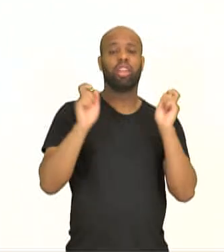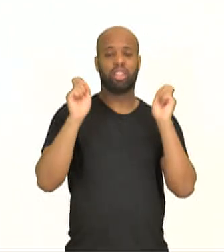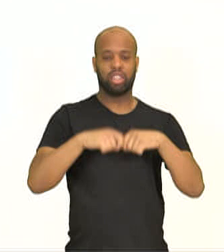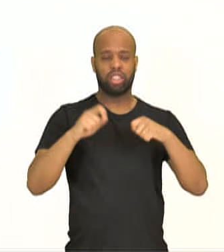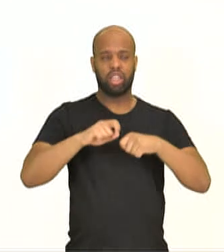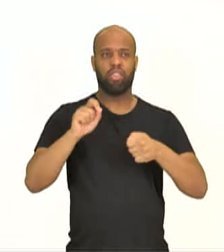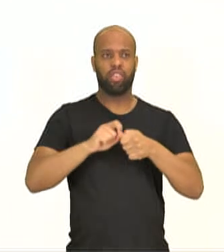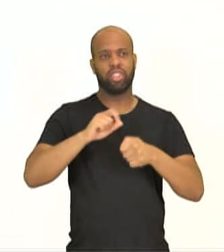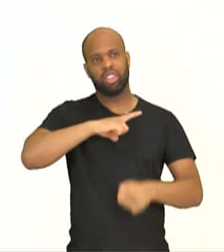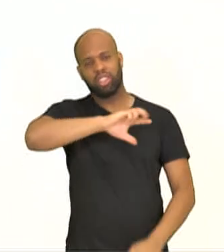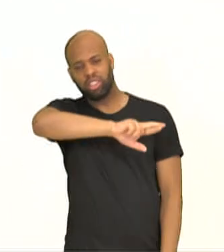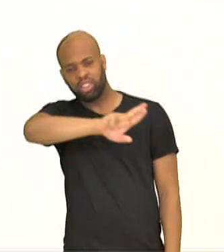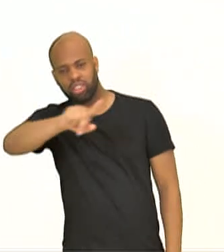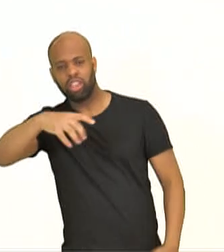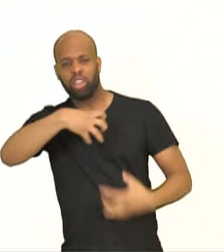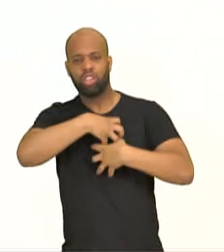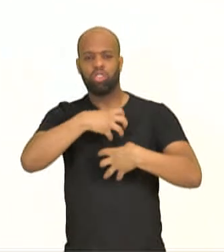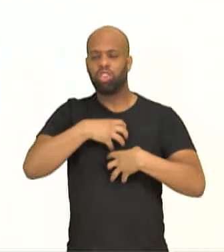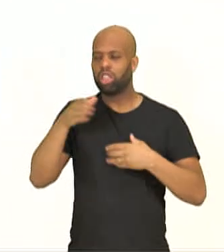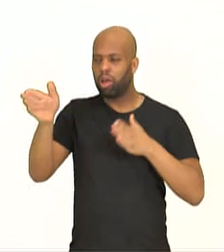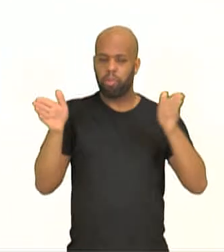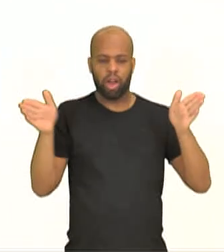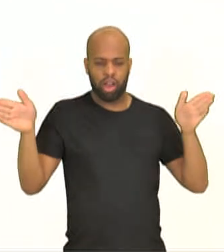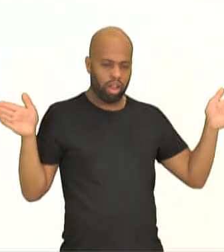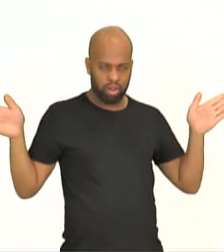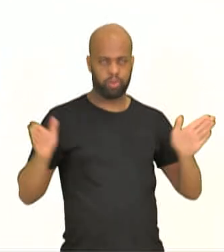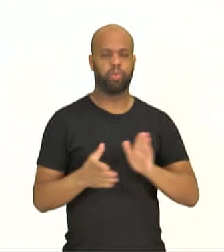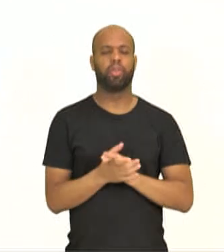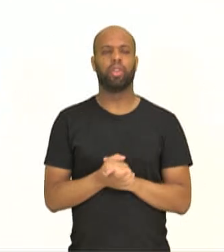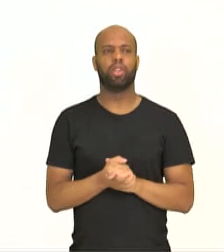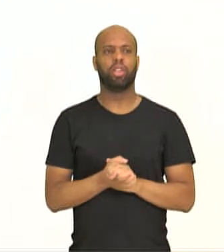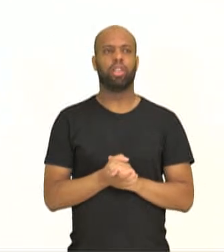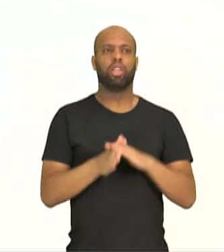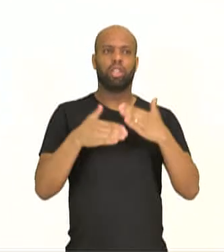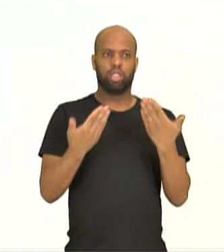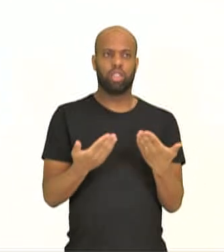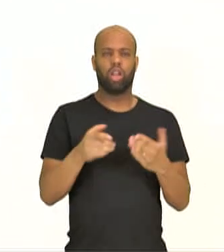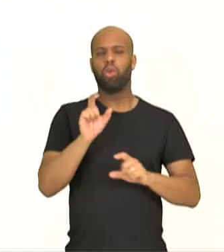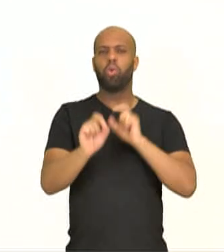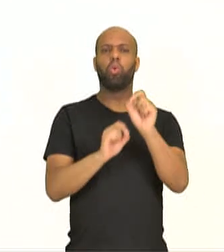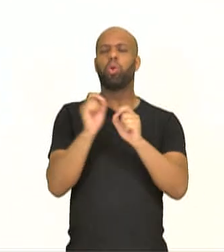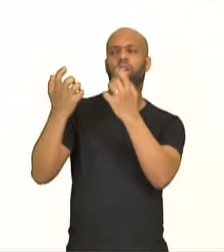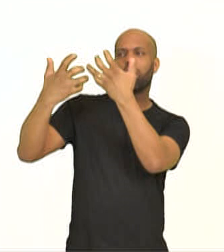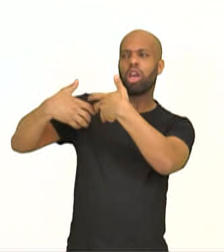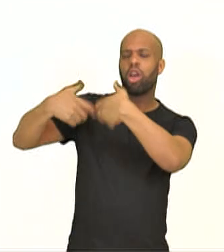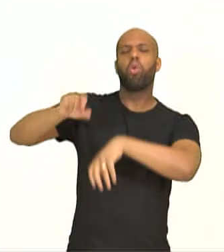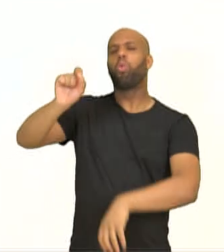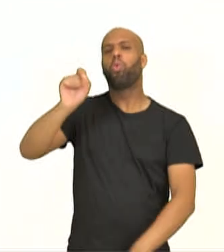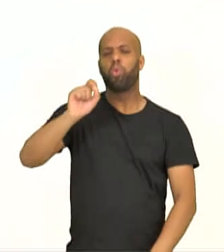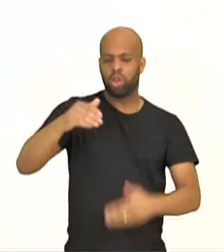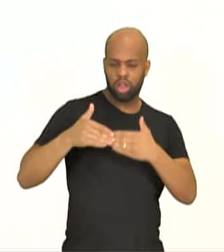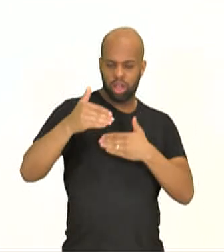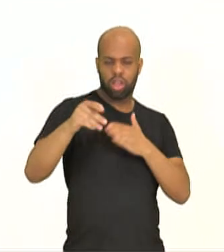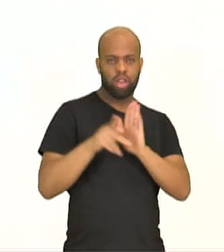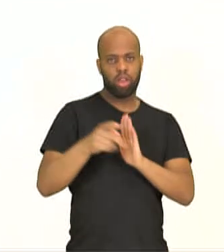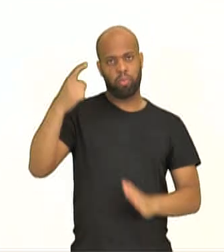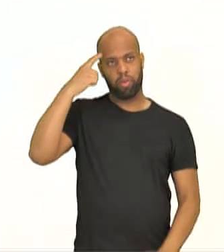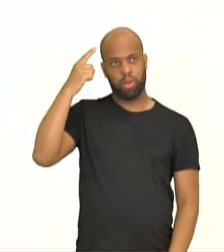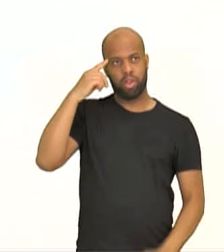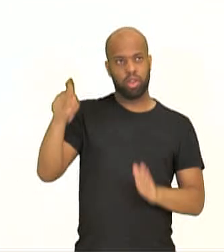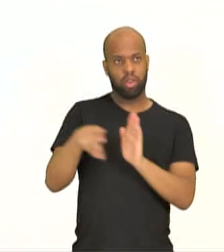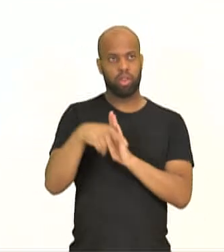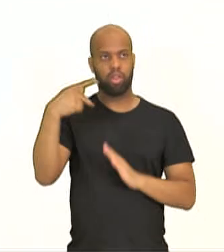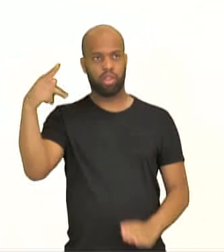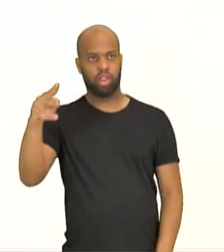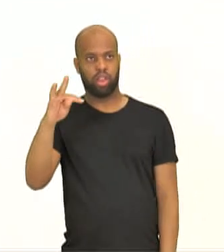em diversas direções, né? Em direções variadas, tá? E o que isso nos faz refletir a partir desse pensamento de